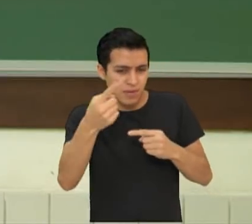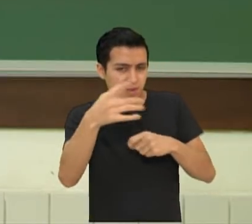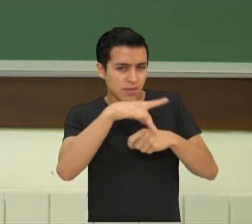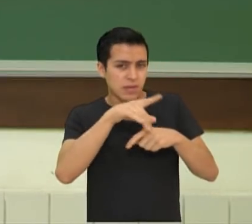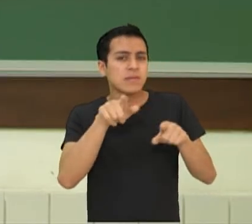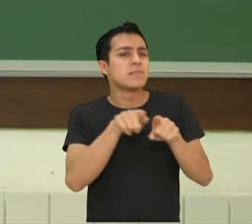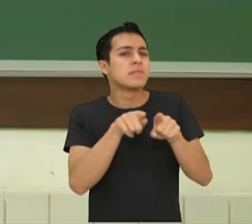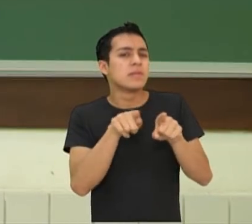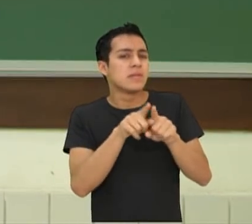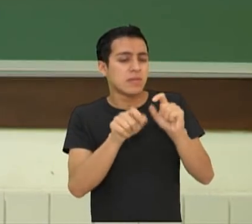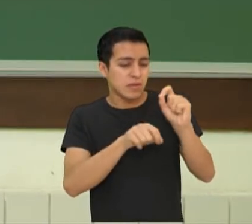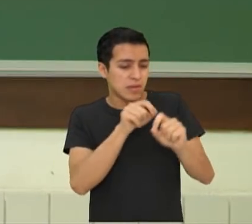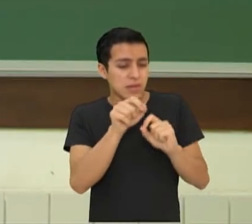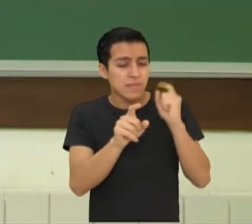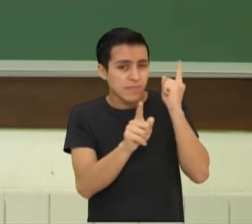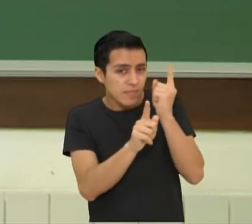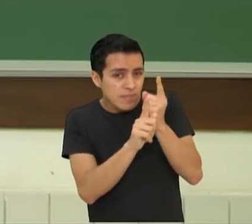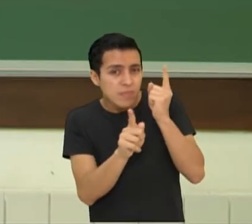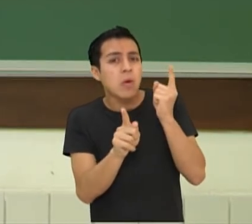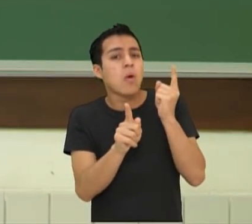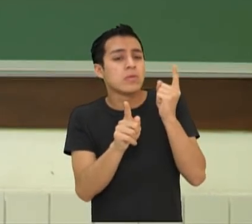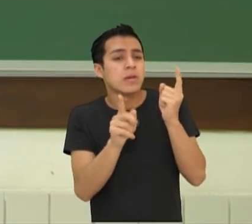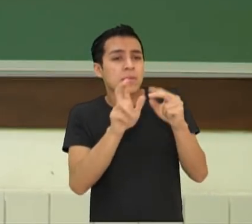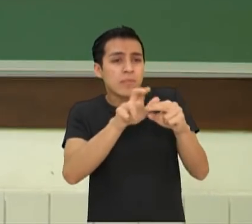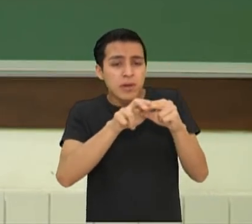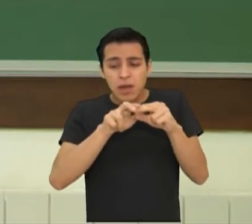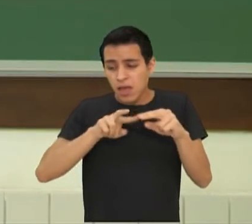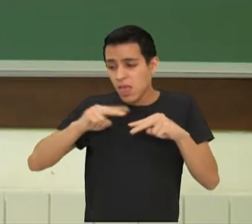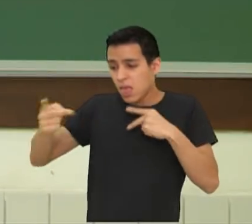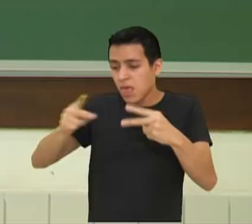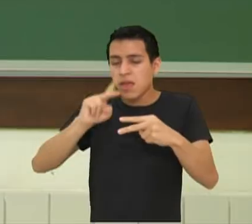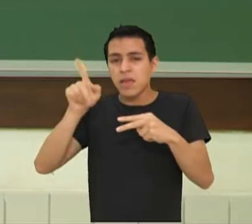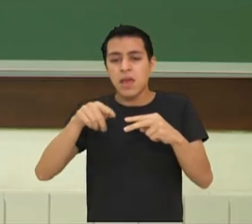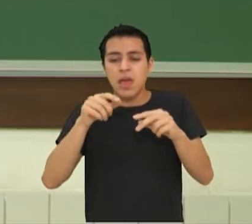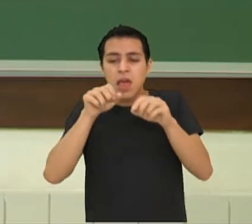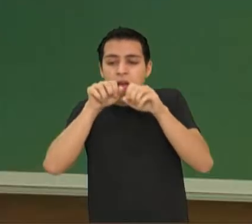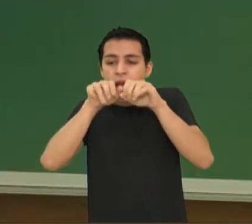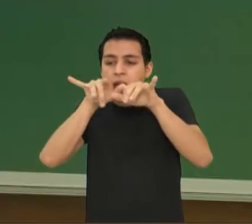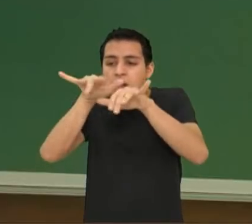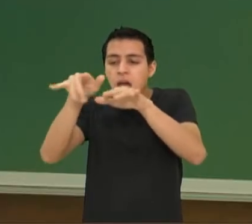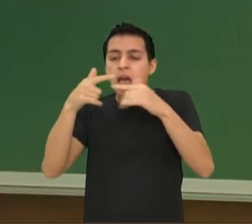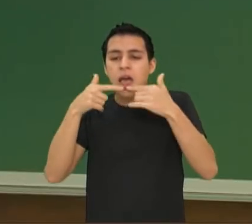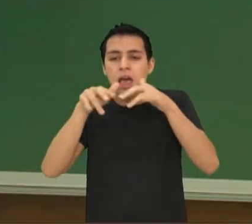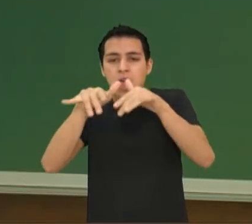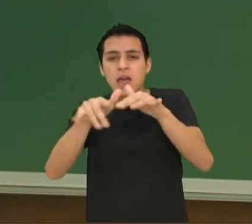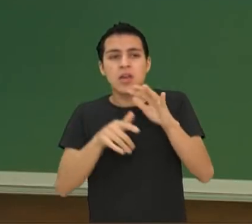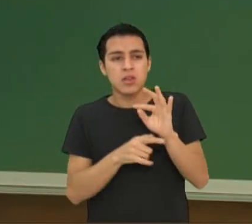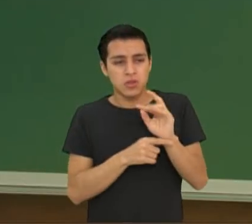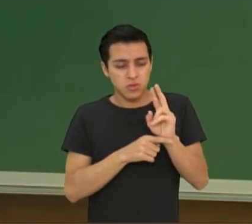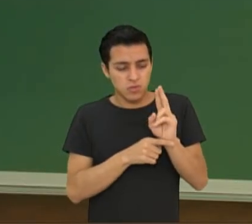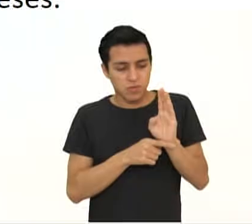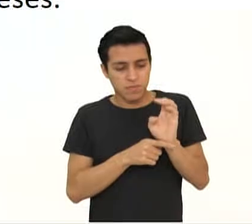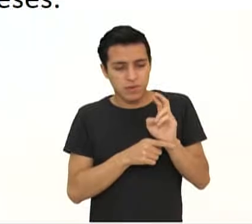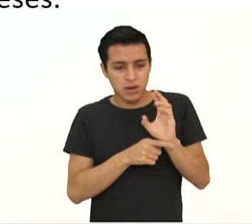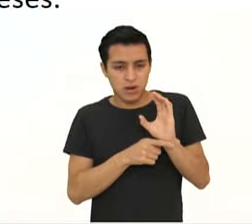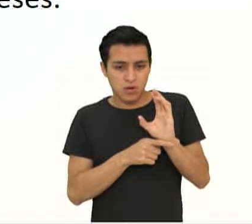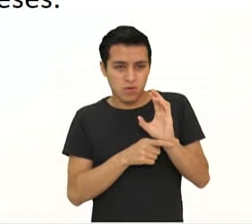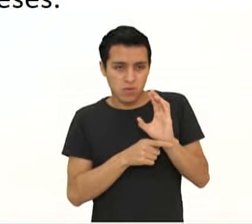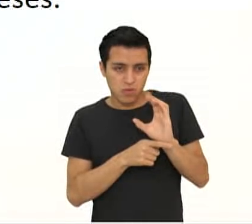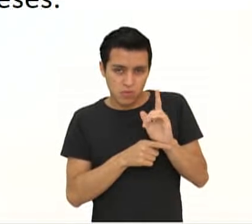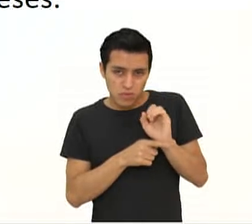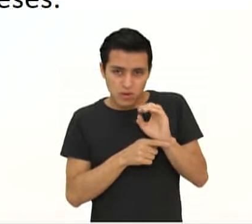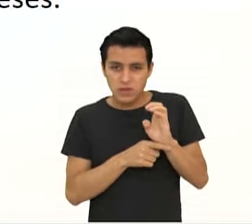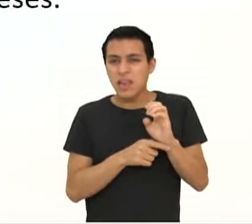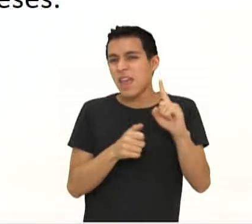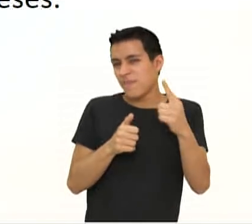pessoal, também transmitida por gotículas de saliva, é a tuberculose. A tuberculose também tem vacina, é a primeira vacina